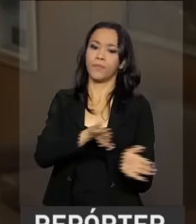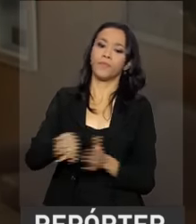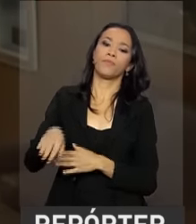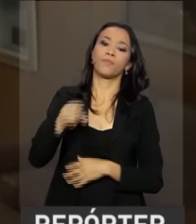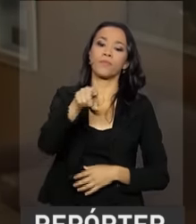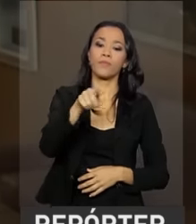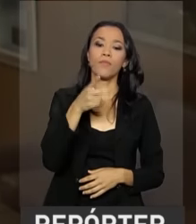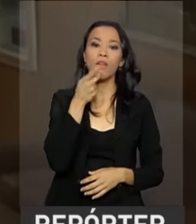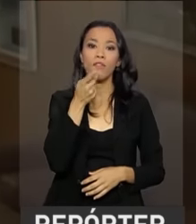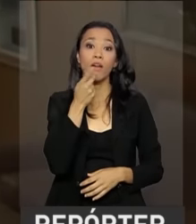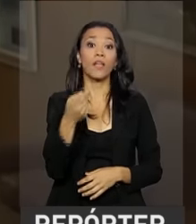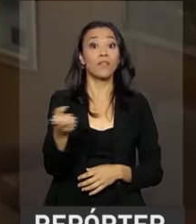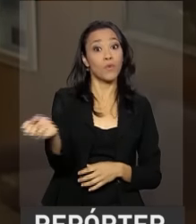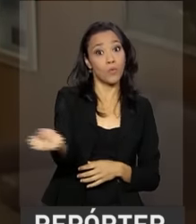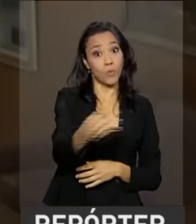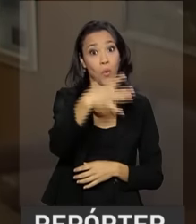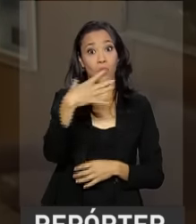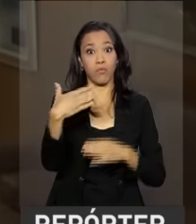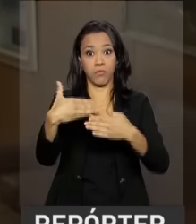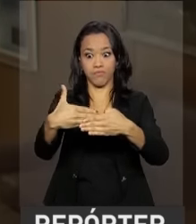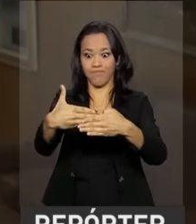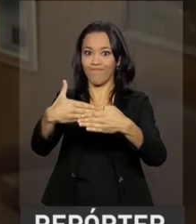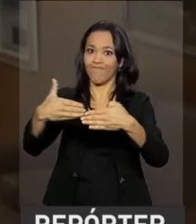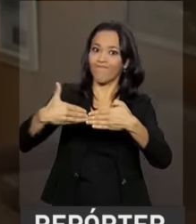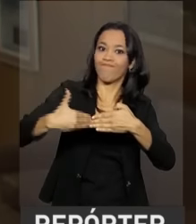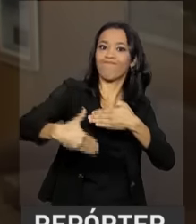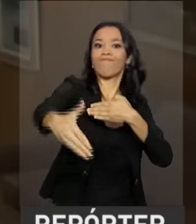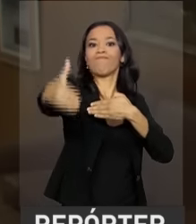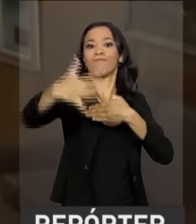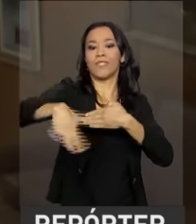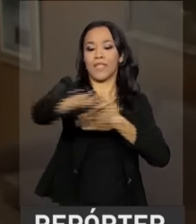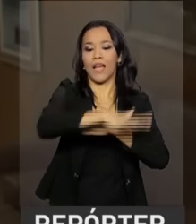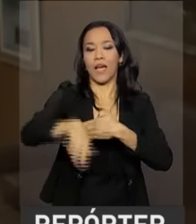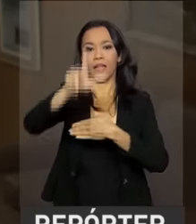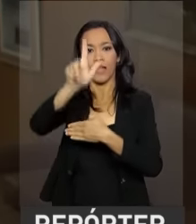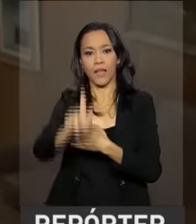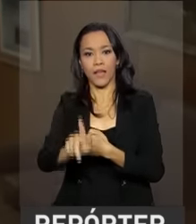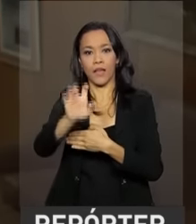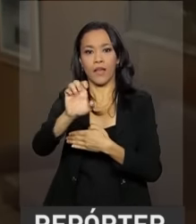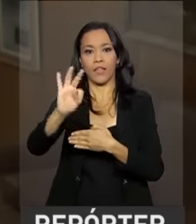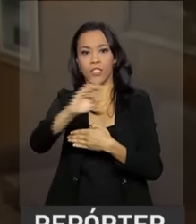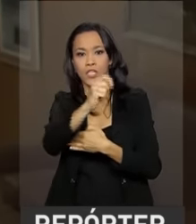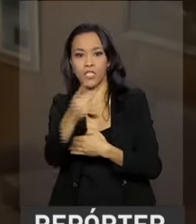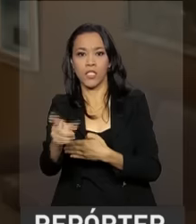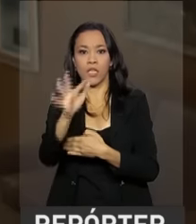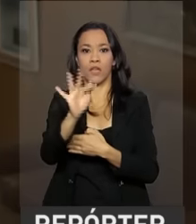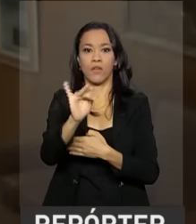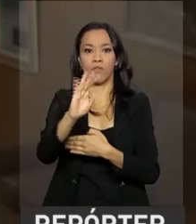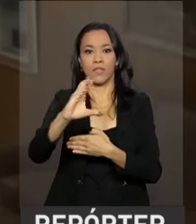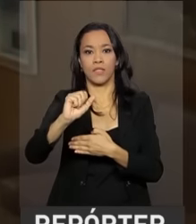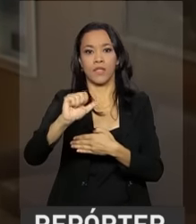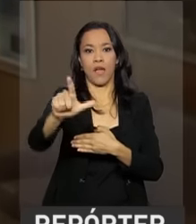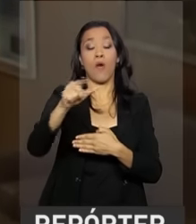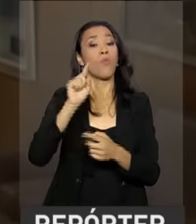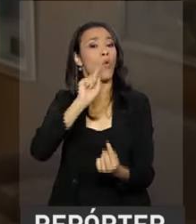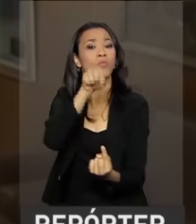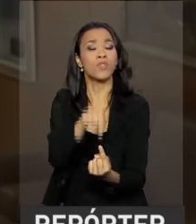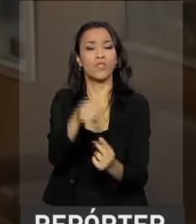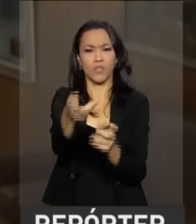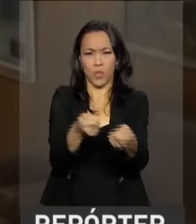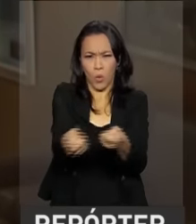Marca uma nova era na gestão fiscal. Uma era que será regida pelo controle da despesa,